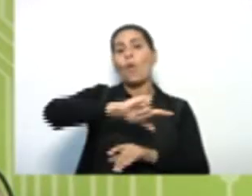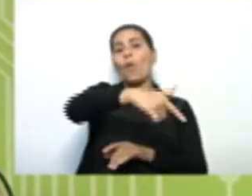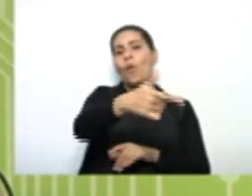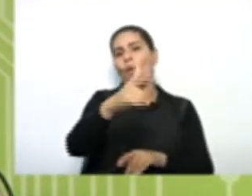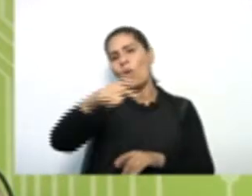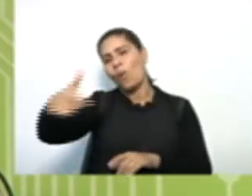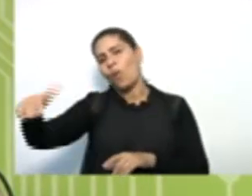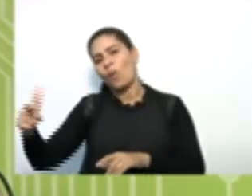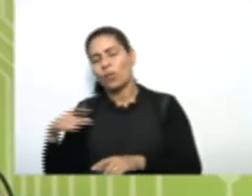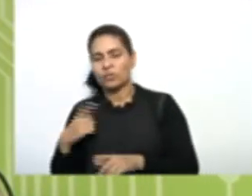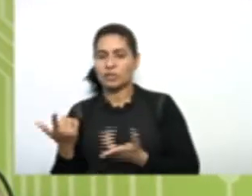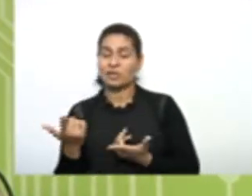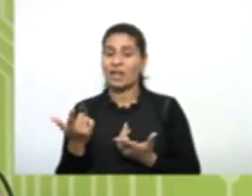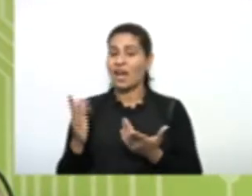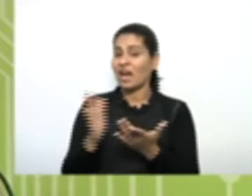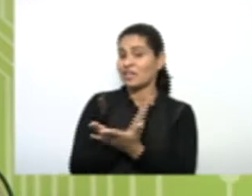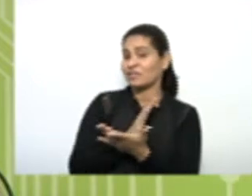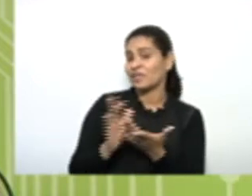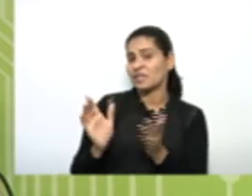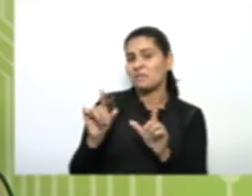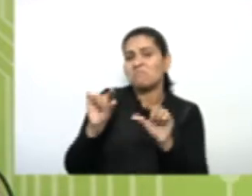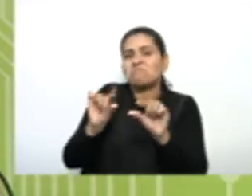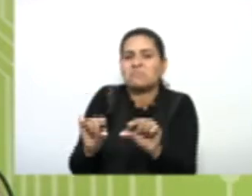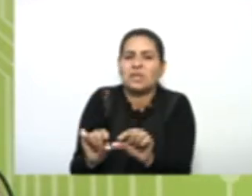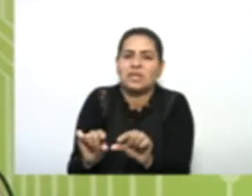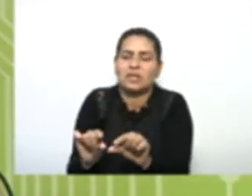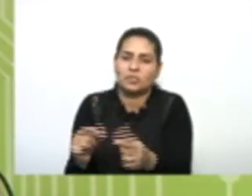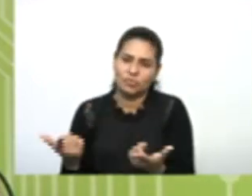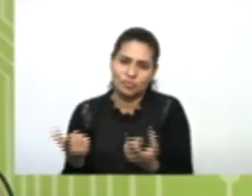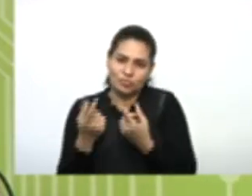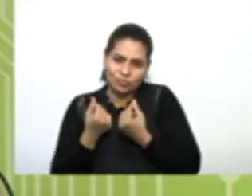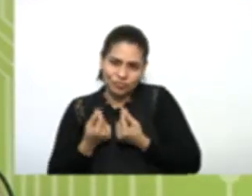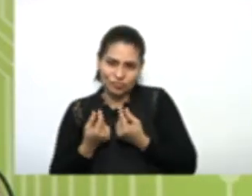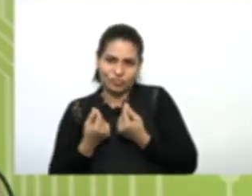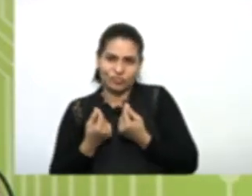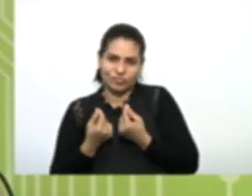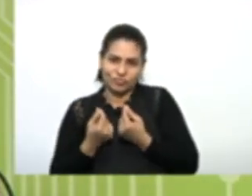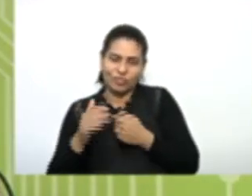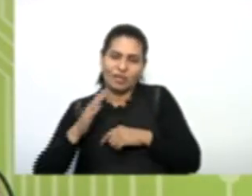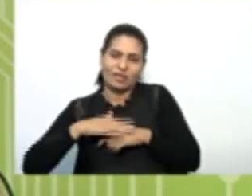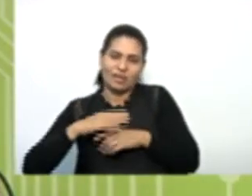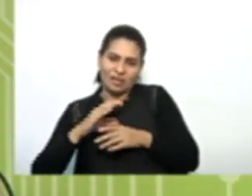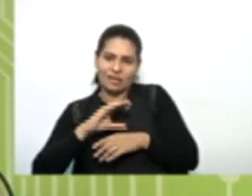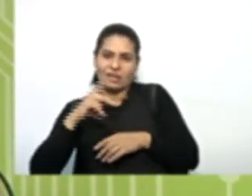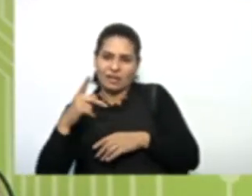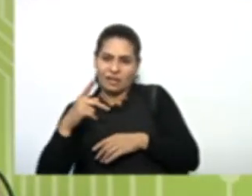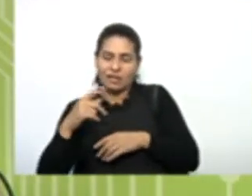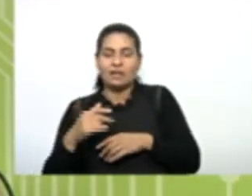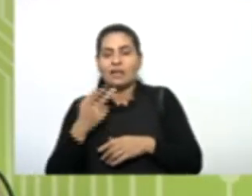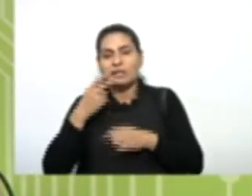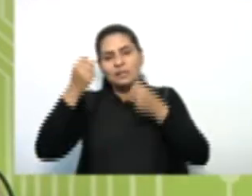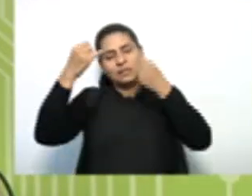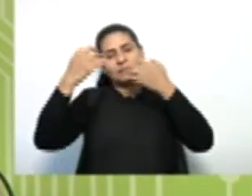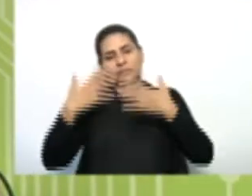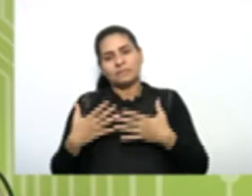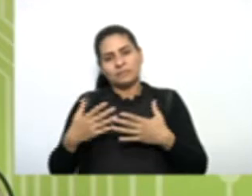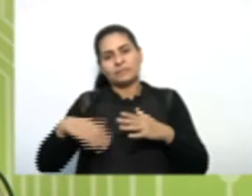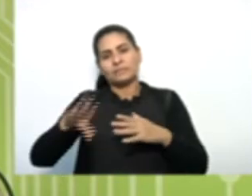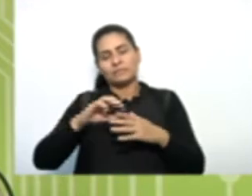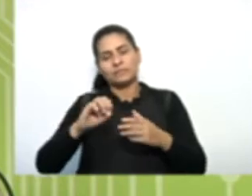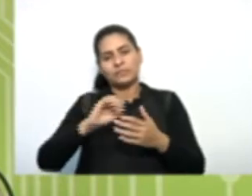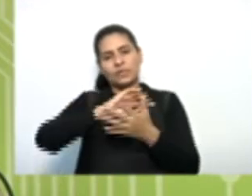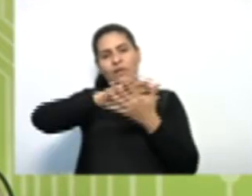outros cooperados que às vezes tenham muito menos capital investido naquela cooperativa. Nós falamos também na disciplina de ramos